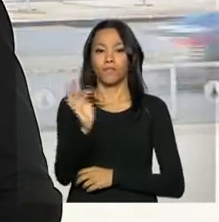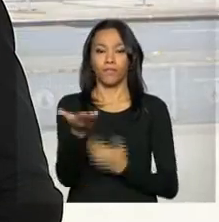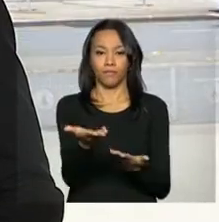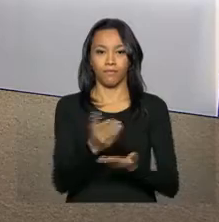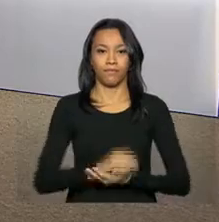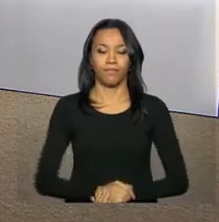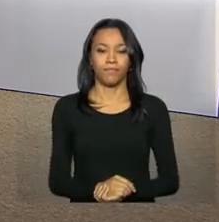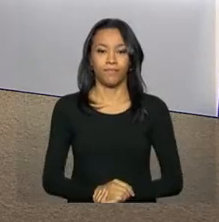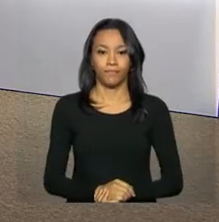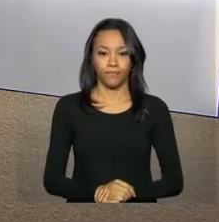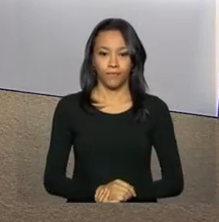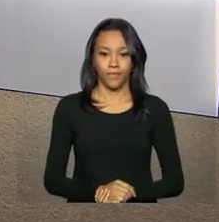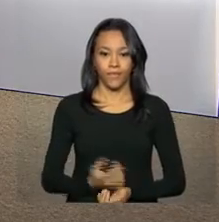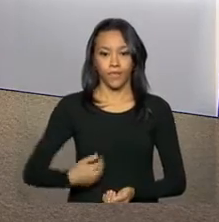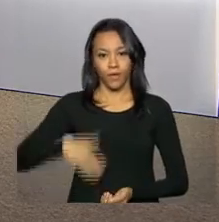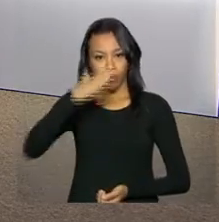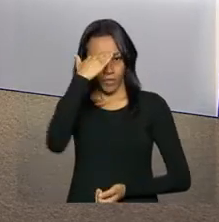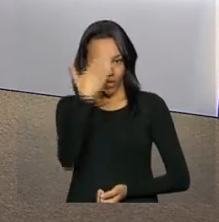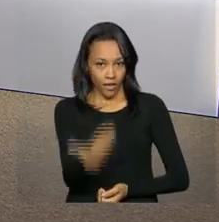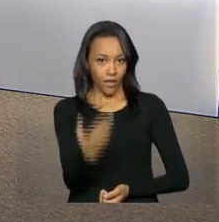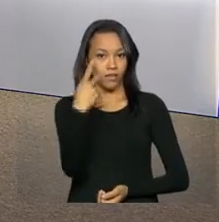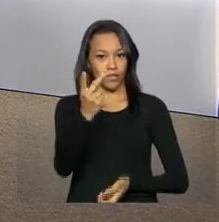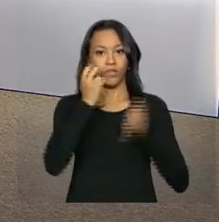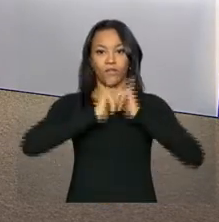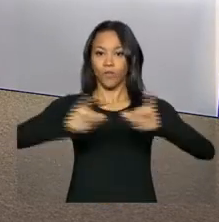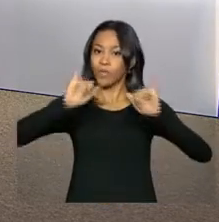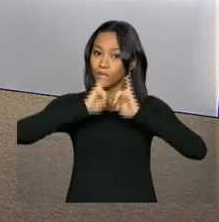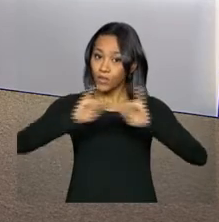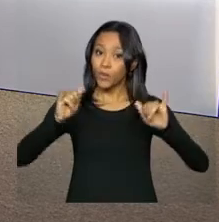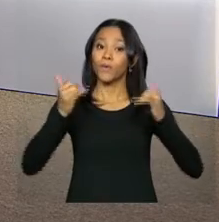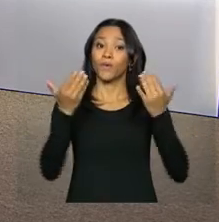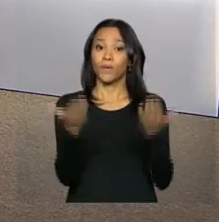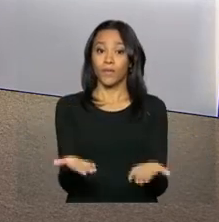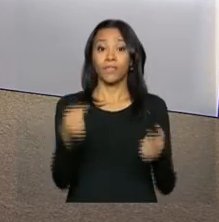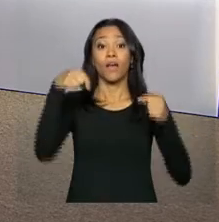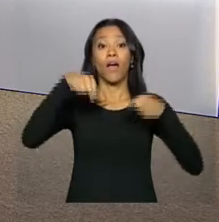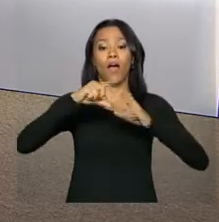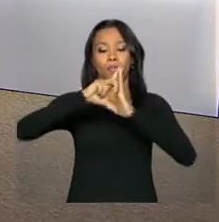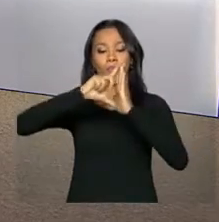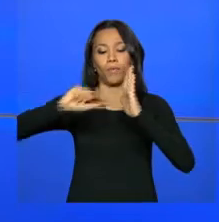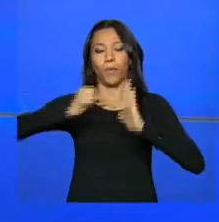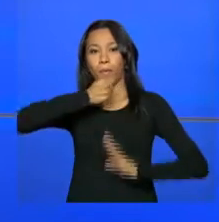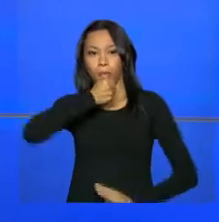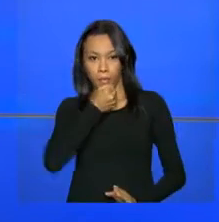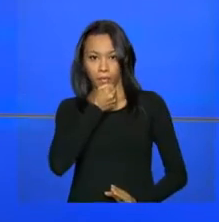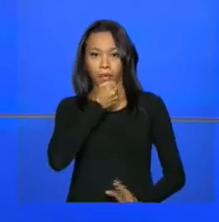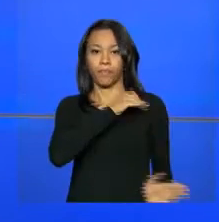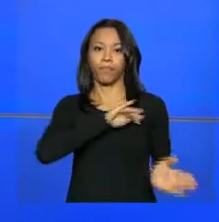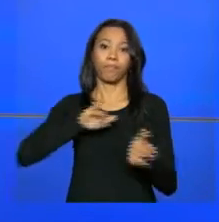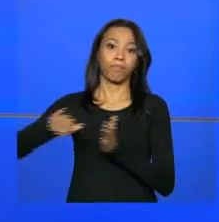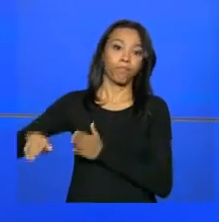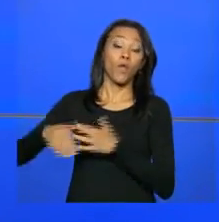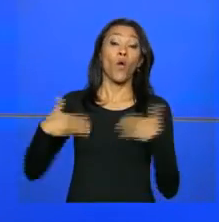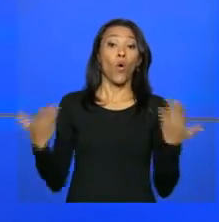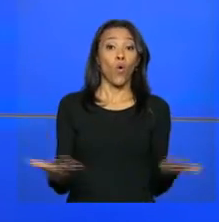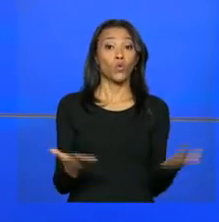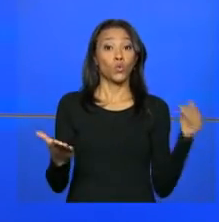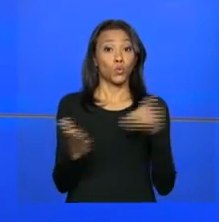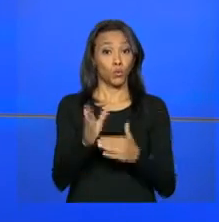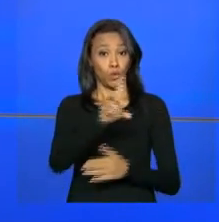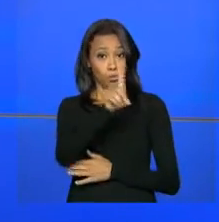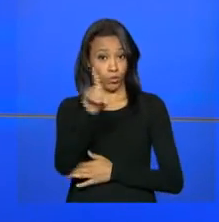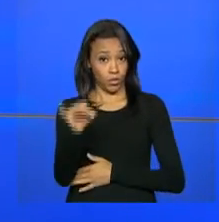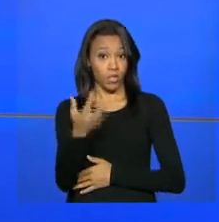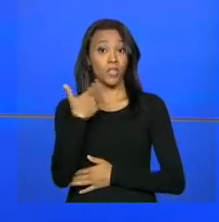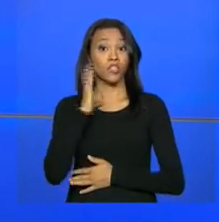obrigado obrigado a lenda pelas suas informações ao vivo lá do palácio do planalto e atenção hoje é o último dia para